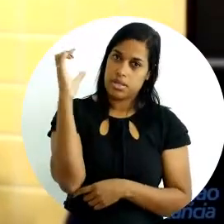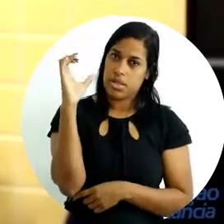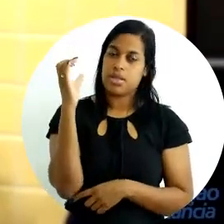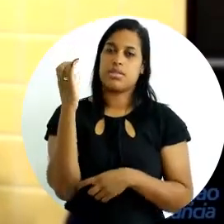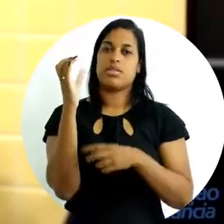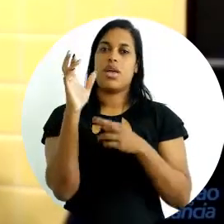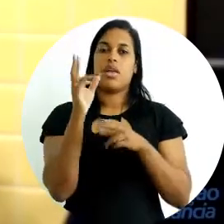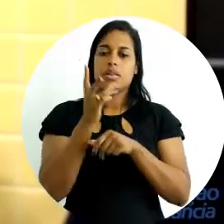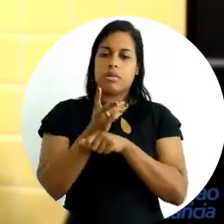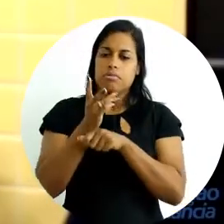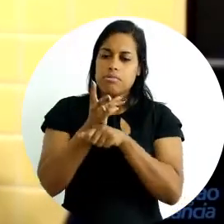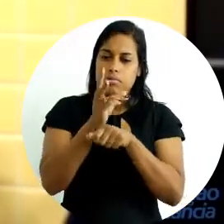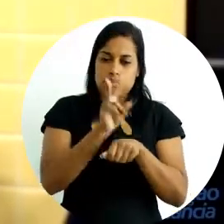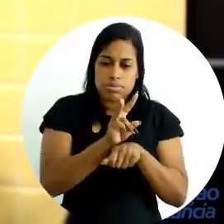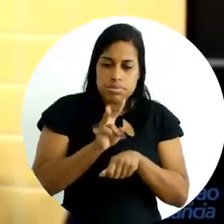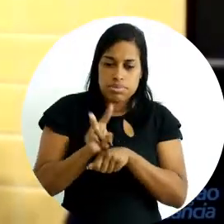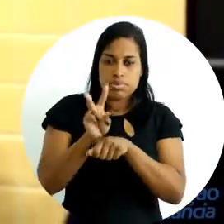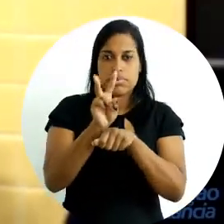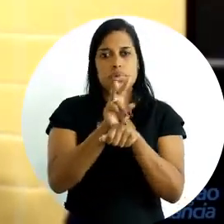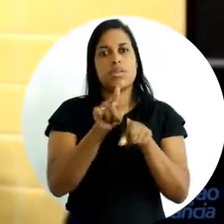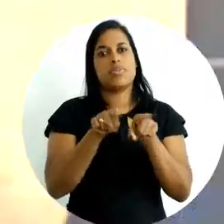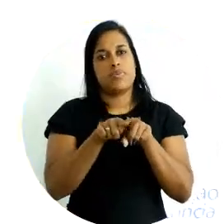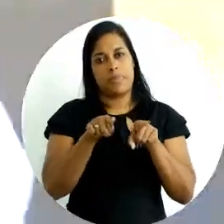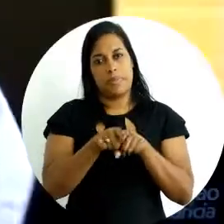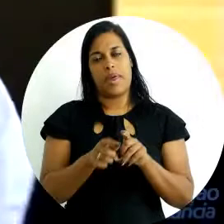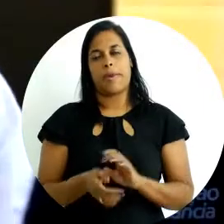nas ciências e na investigação.